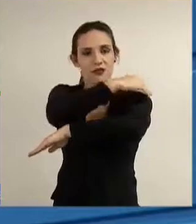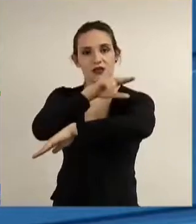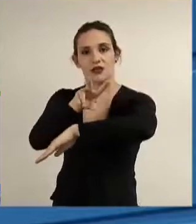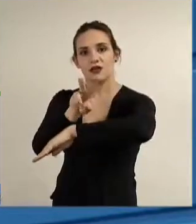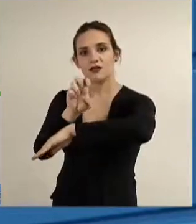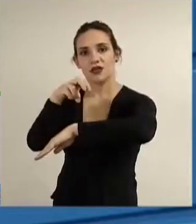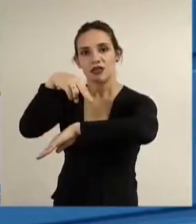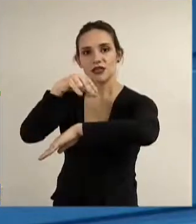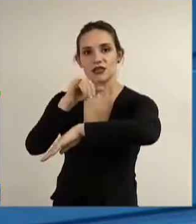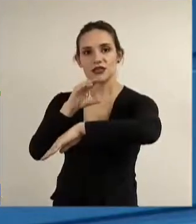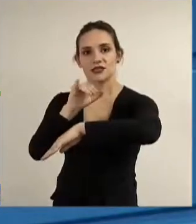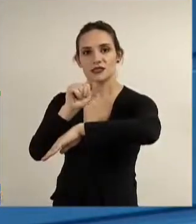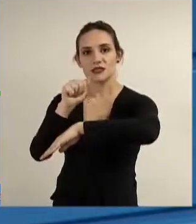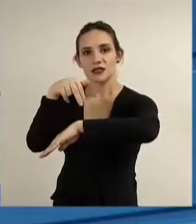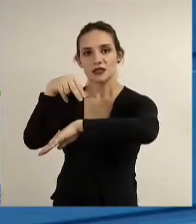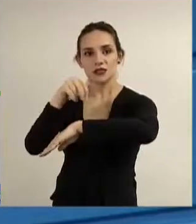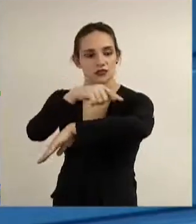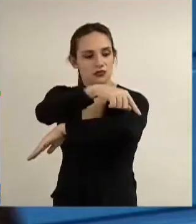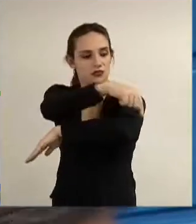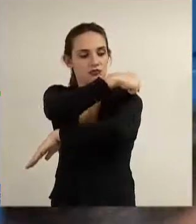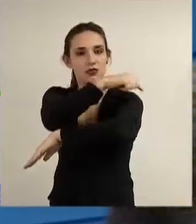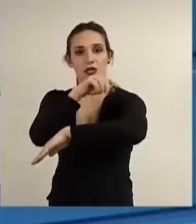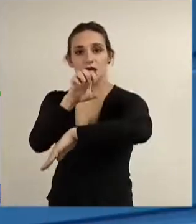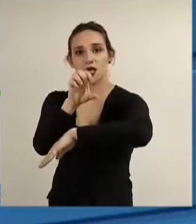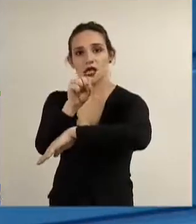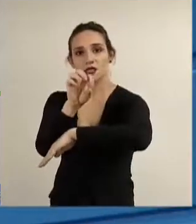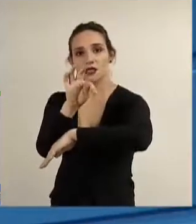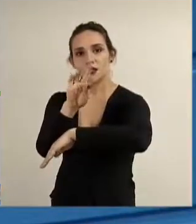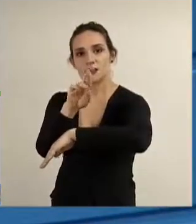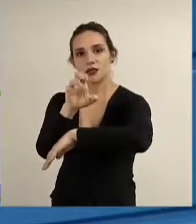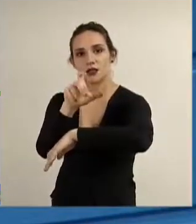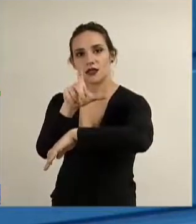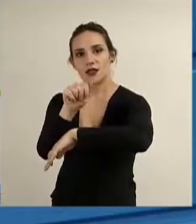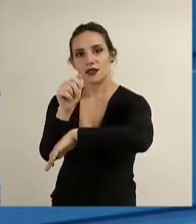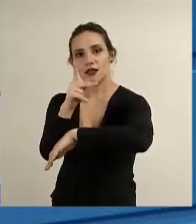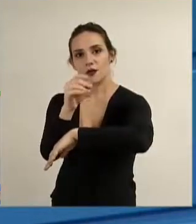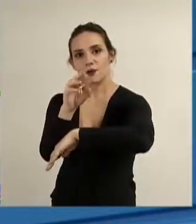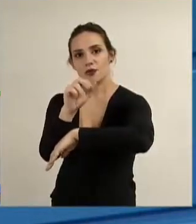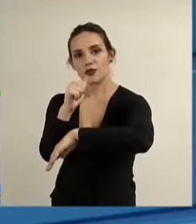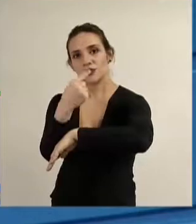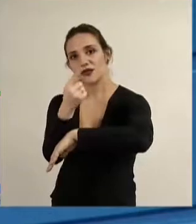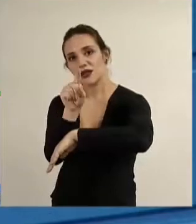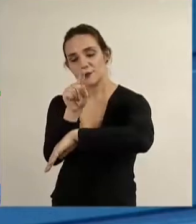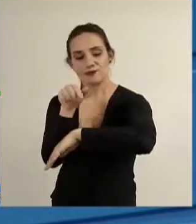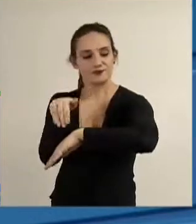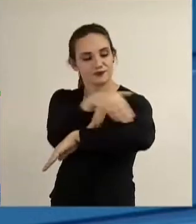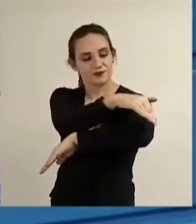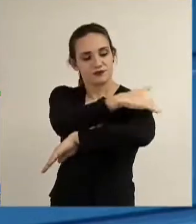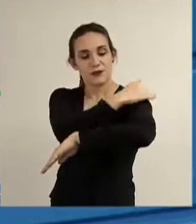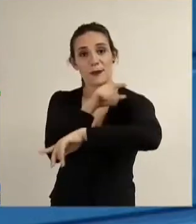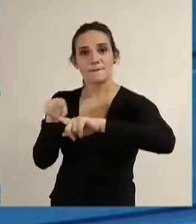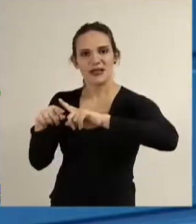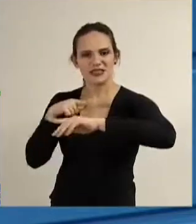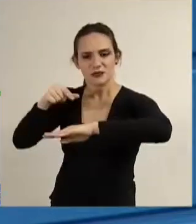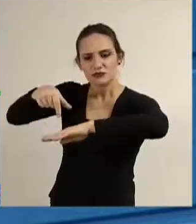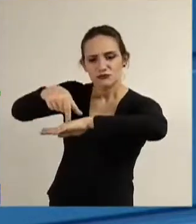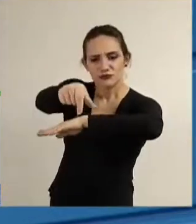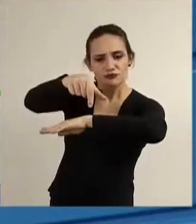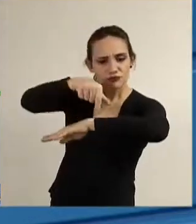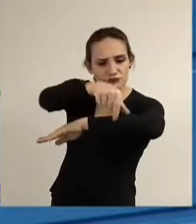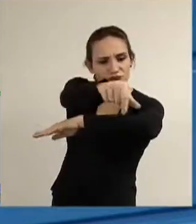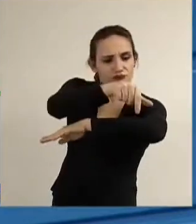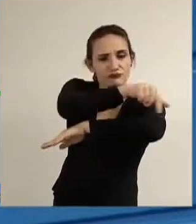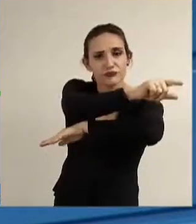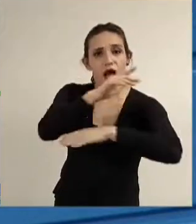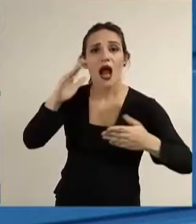a projetada D lá do Estrela Porã. E apenas algumas ruas que dão acesso a esses conjuntos habitacionais é que